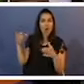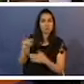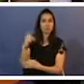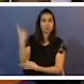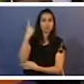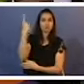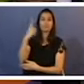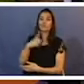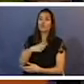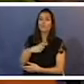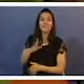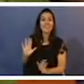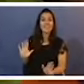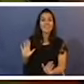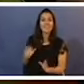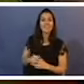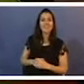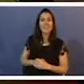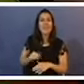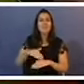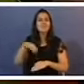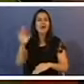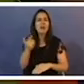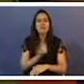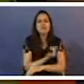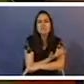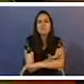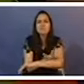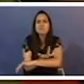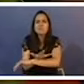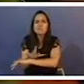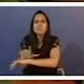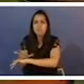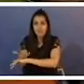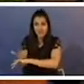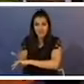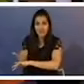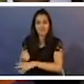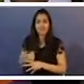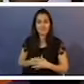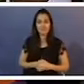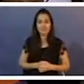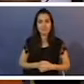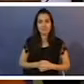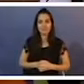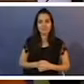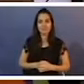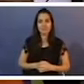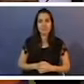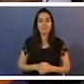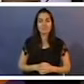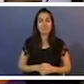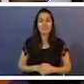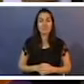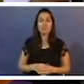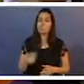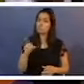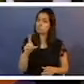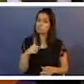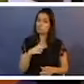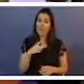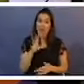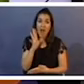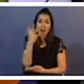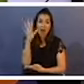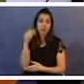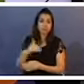grandes percebem Isso é uma grande diferença é uma área em que a mais grama capim e não